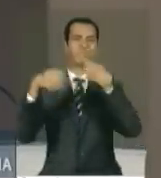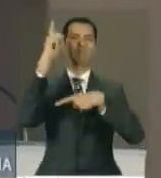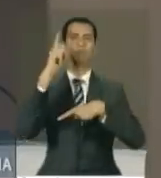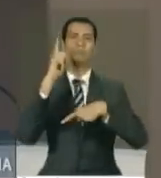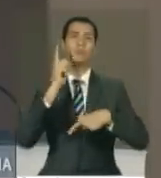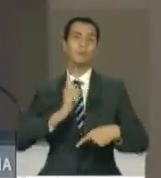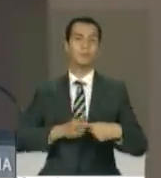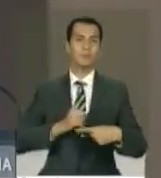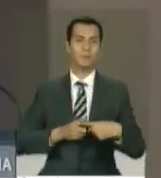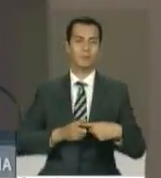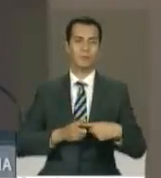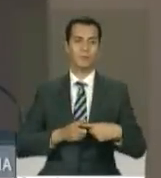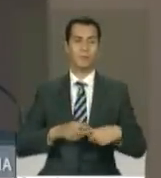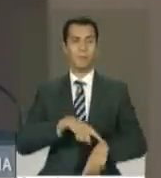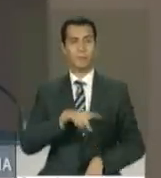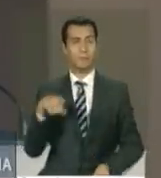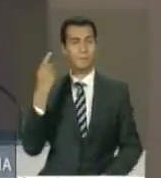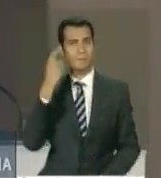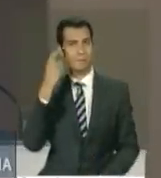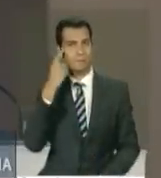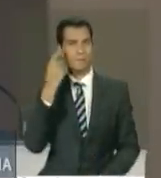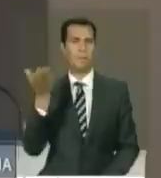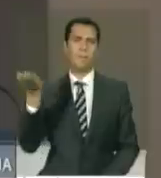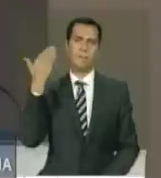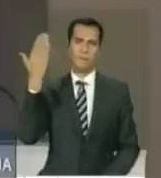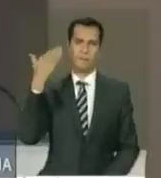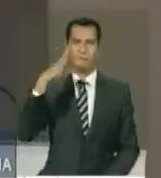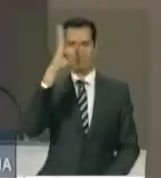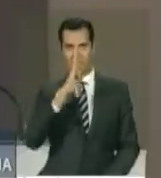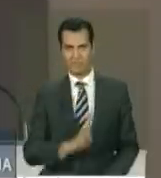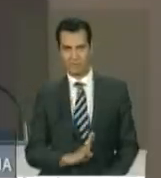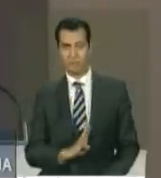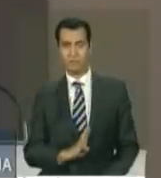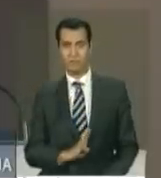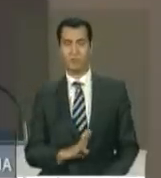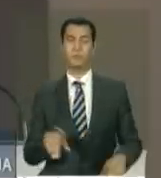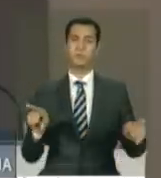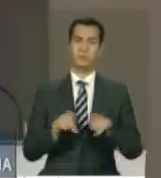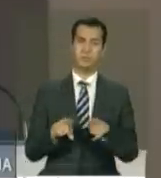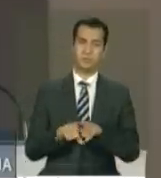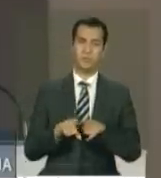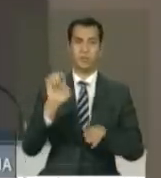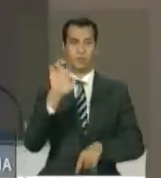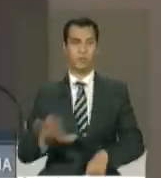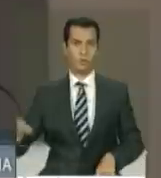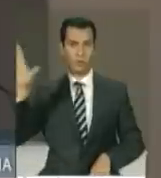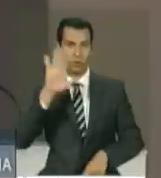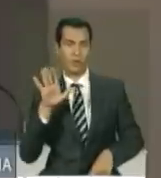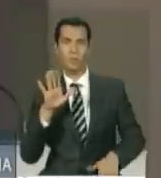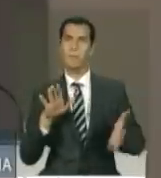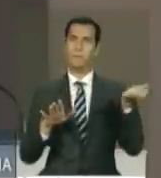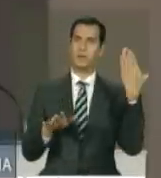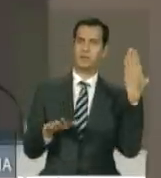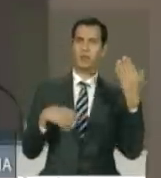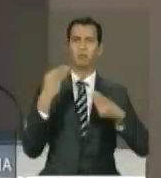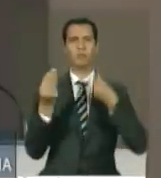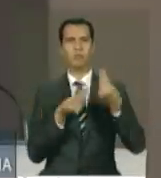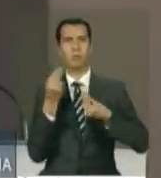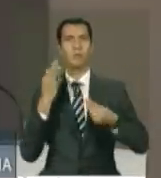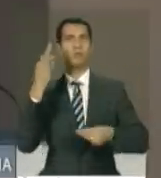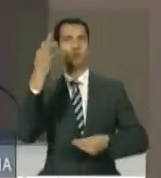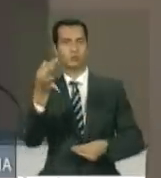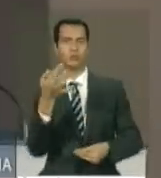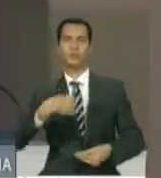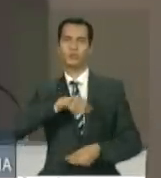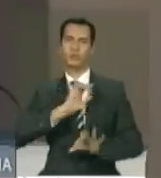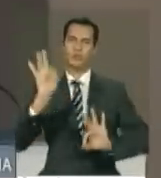Afinal, pensando nossos passados e nossos presentes, nos habilitamos a desenhar um futuro